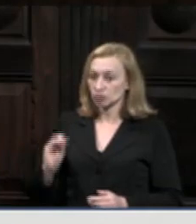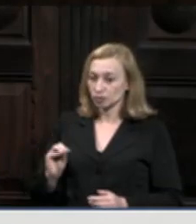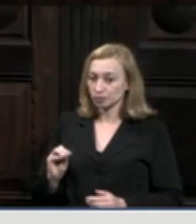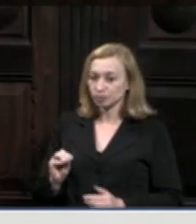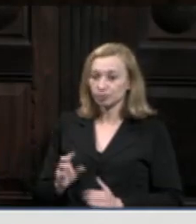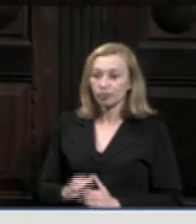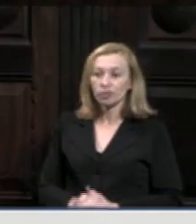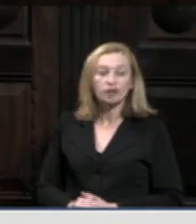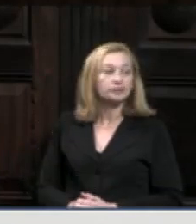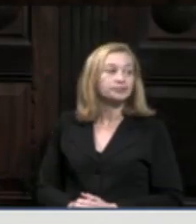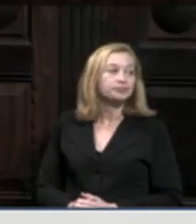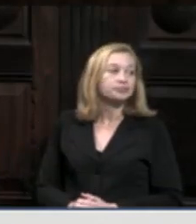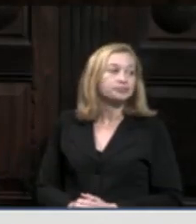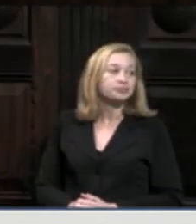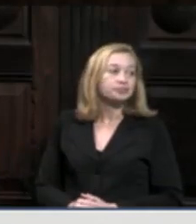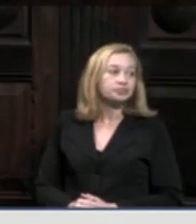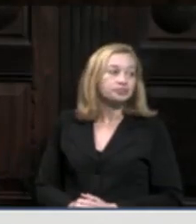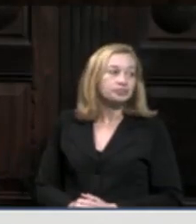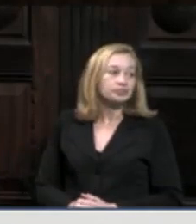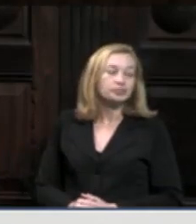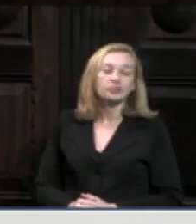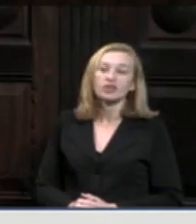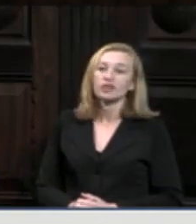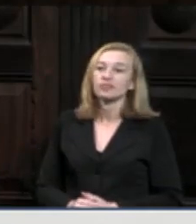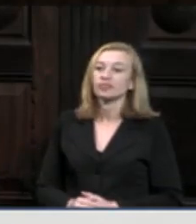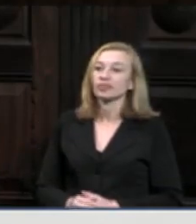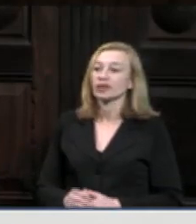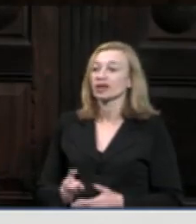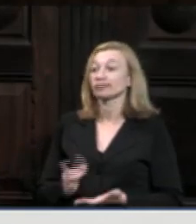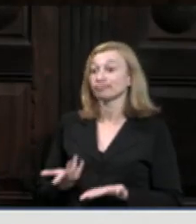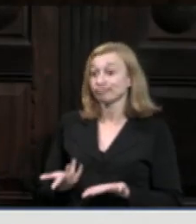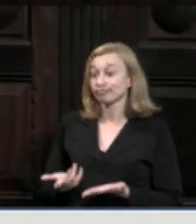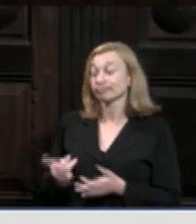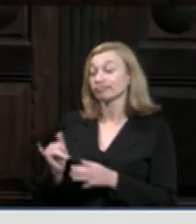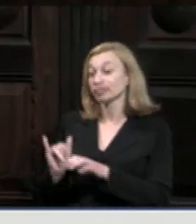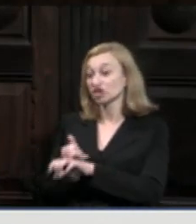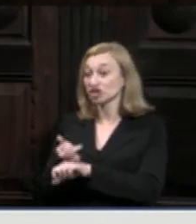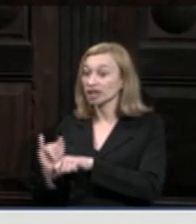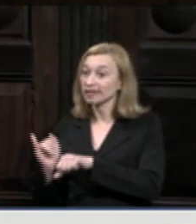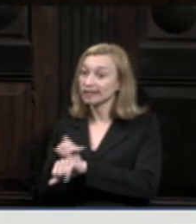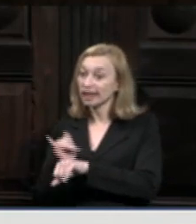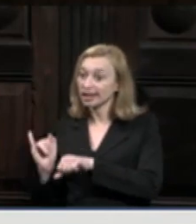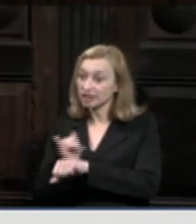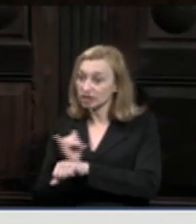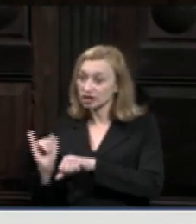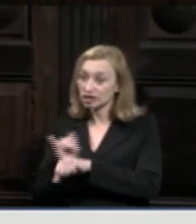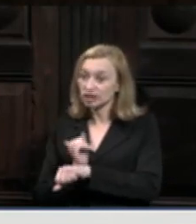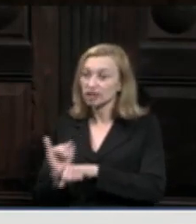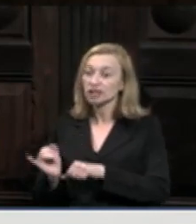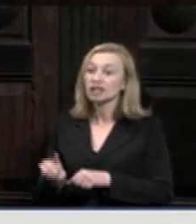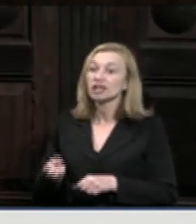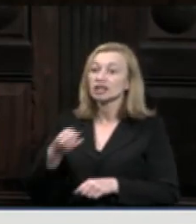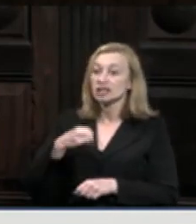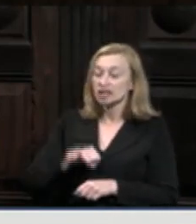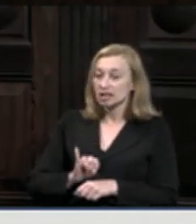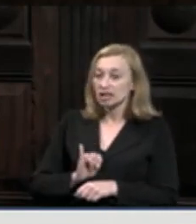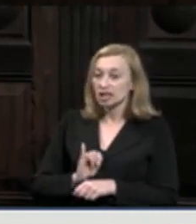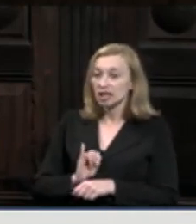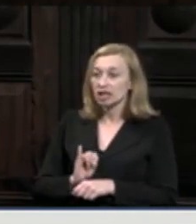Quer dizer, uma verdadeira anomalia. Se o Estado deve para a empresa deve